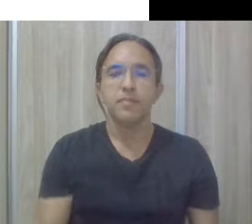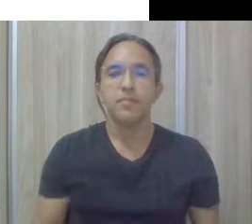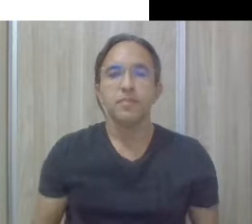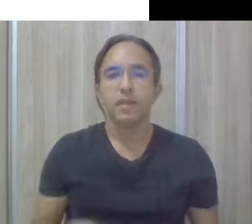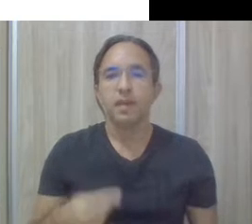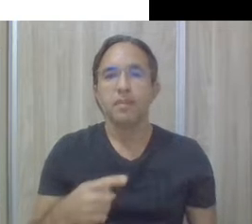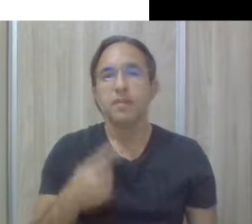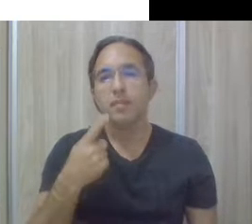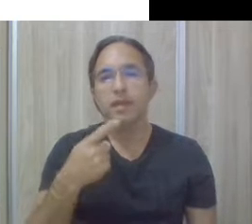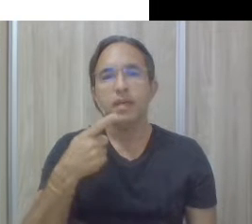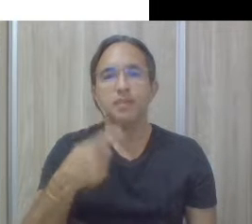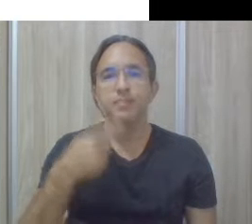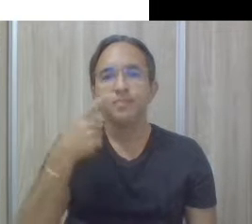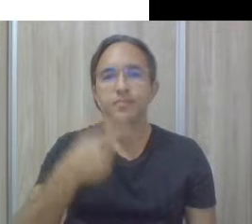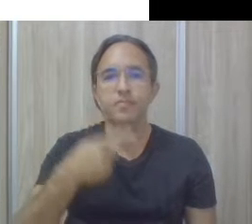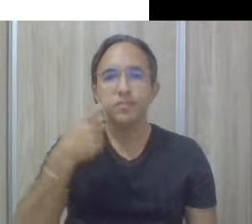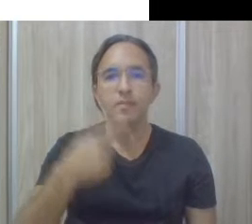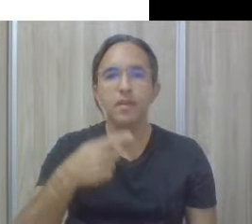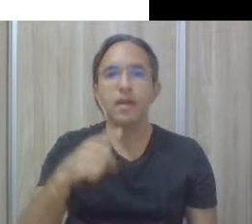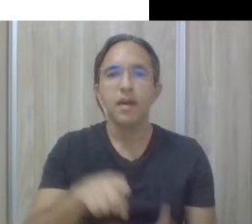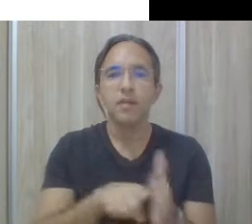A, a primeira